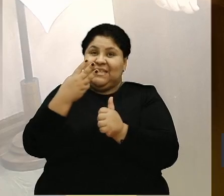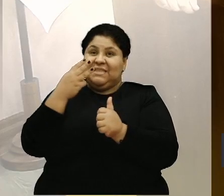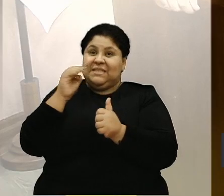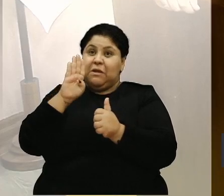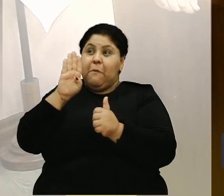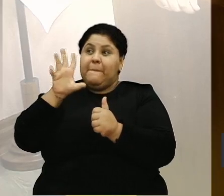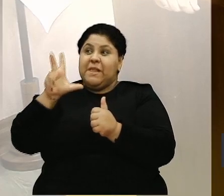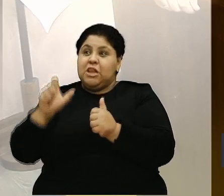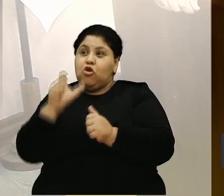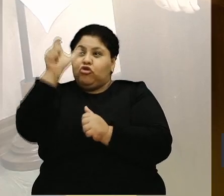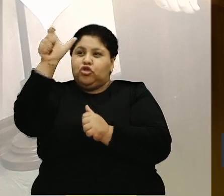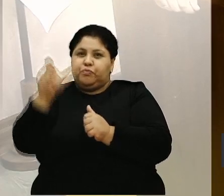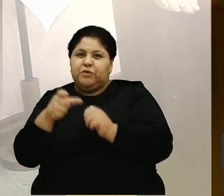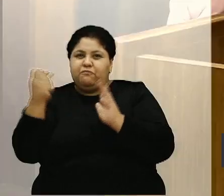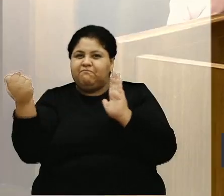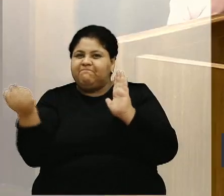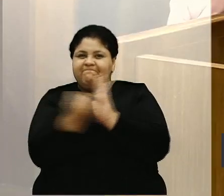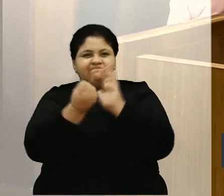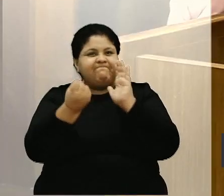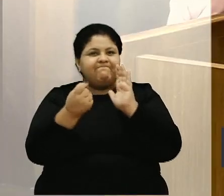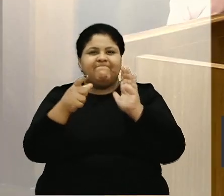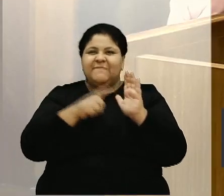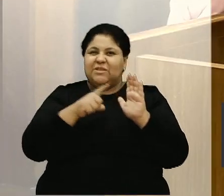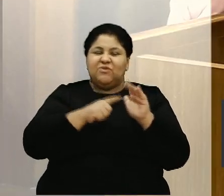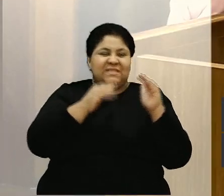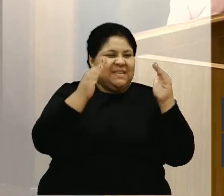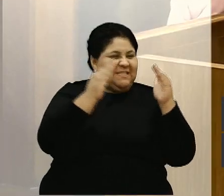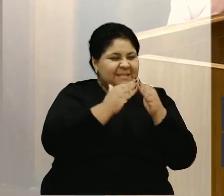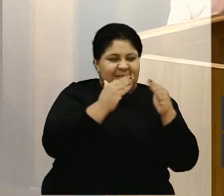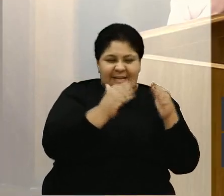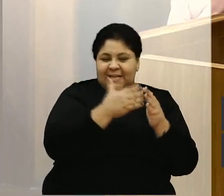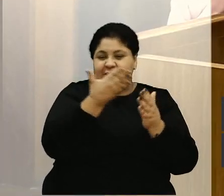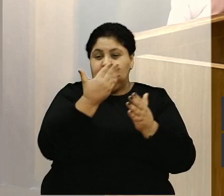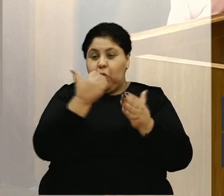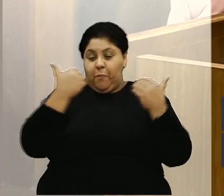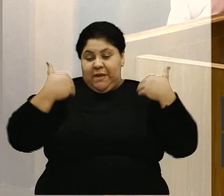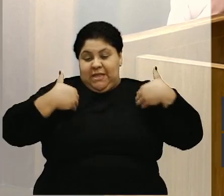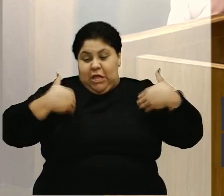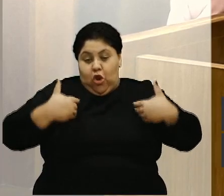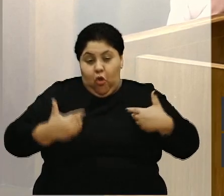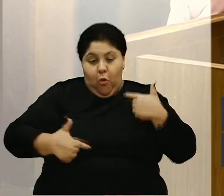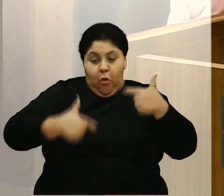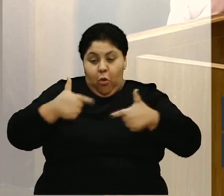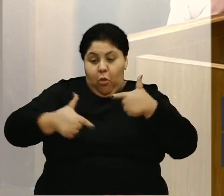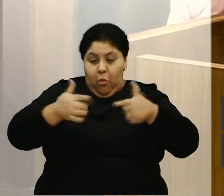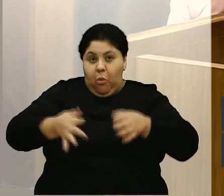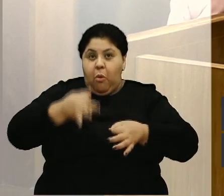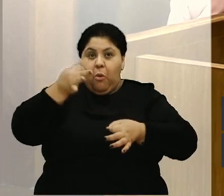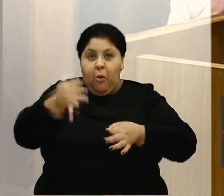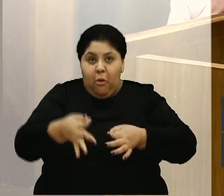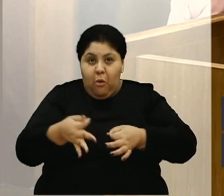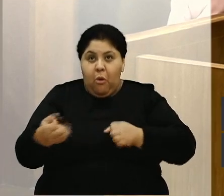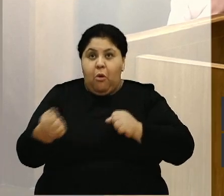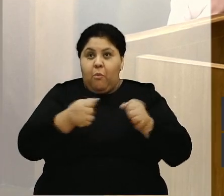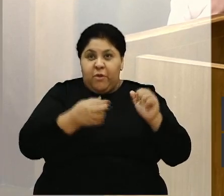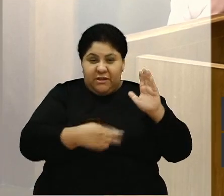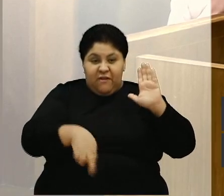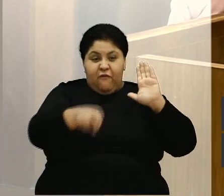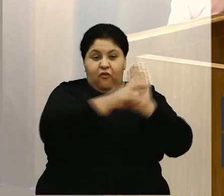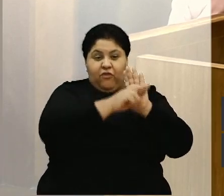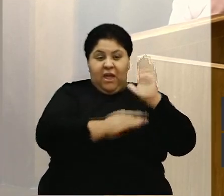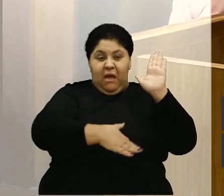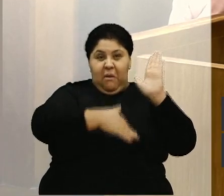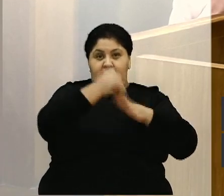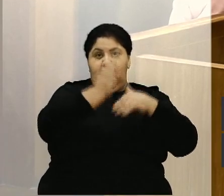sei se tem casa, se tem comida, se tem roupa, se tem emprego futuramente para poder se recuperar, para poder construir suas